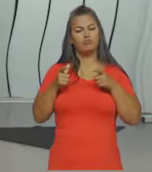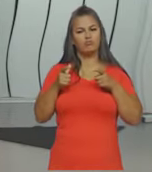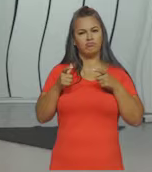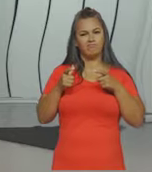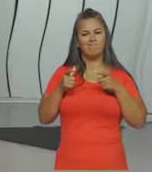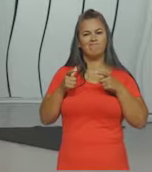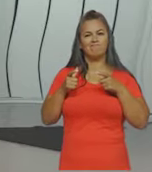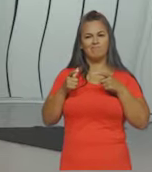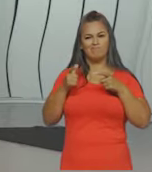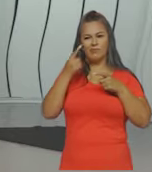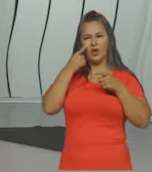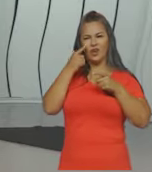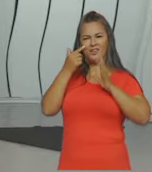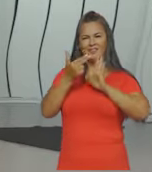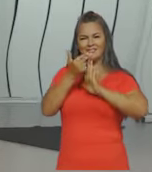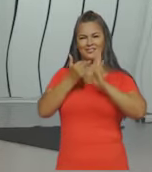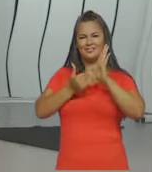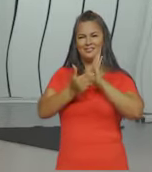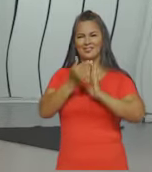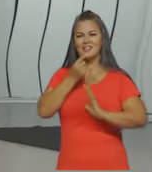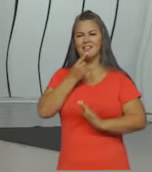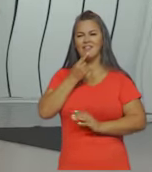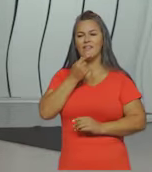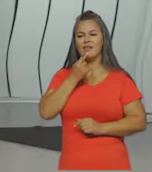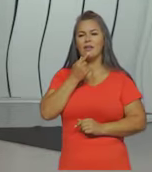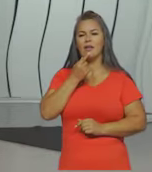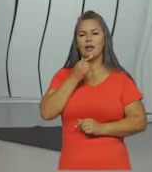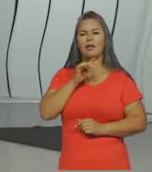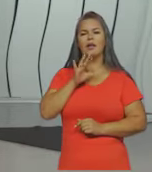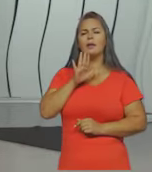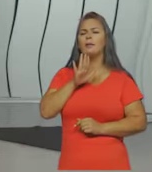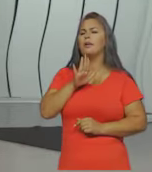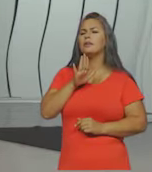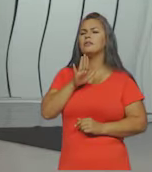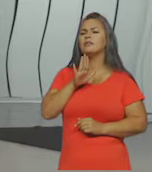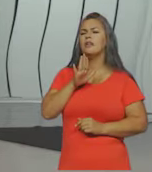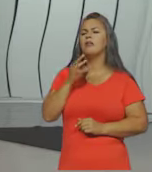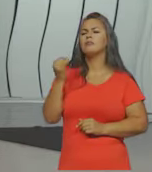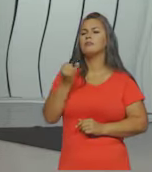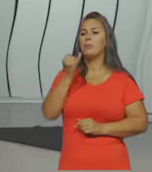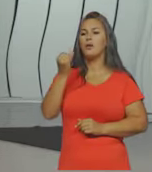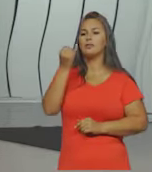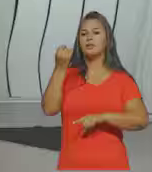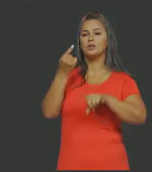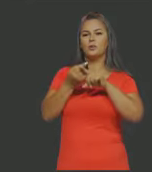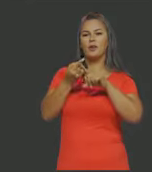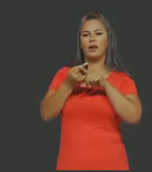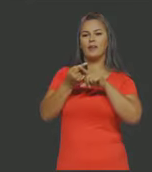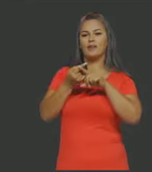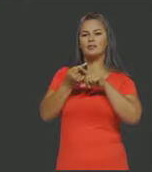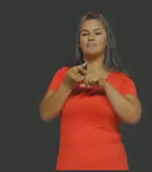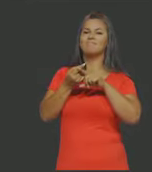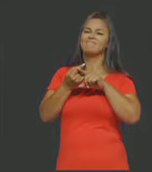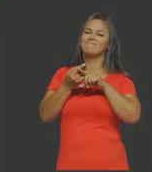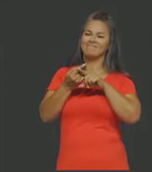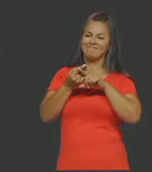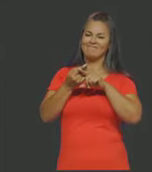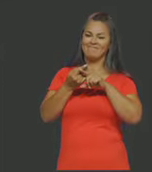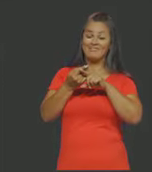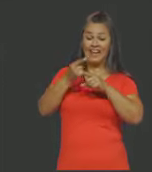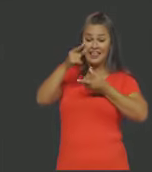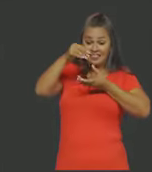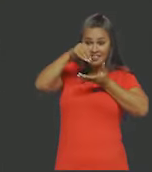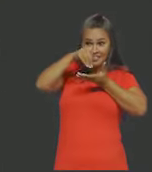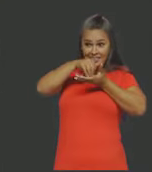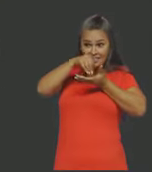outras células ao redor. E qual que é a importância dessa célula? Ela traz o DNA, ela traz metade do